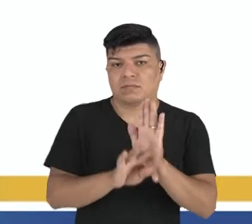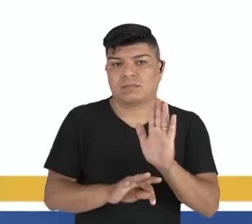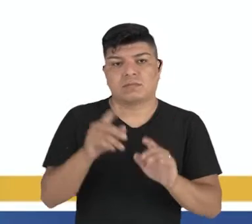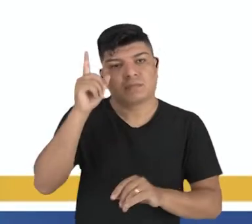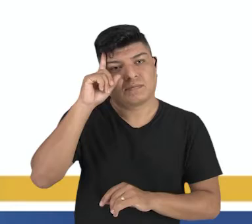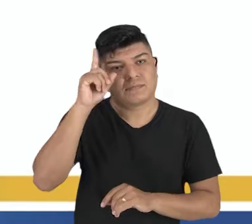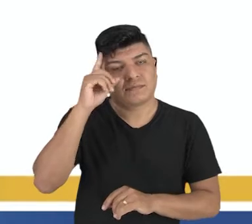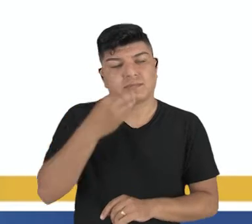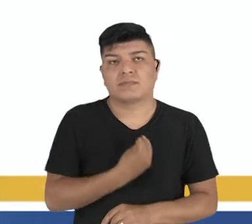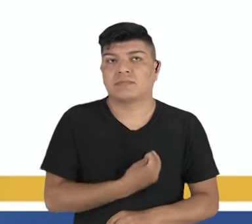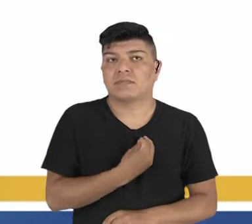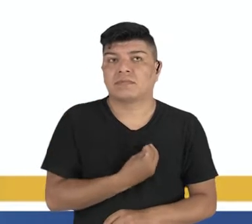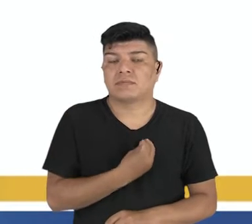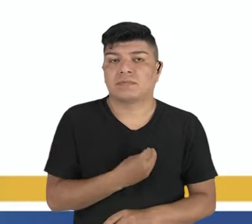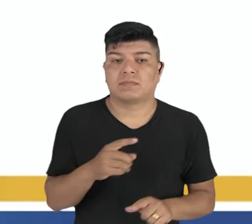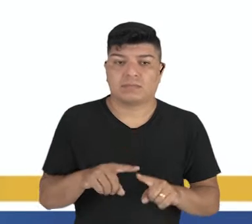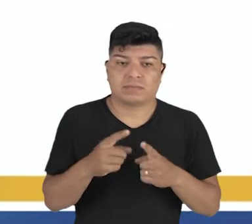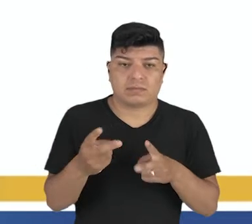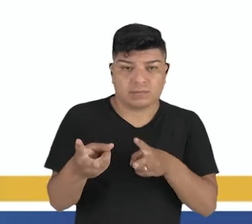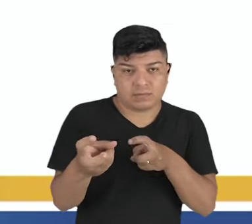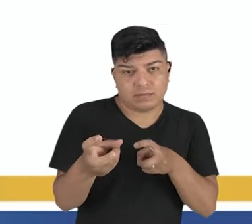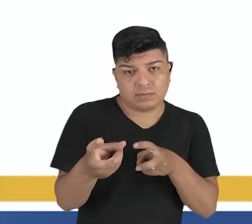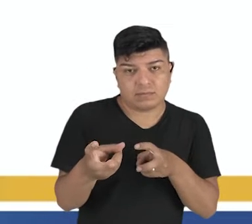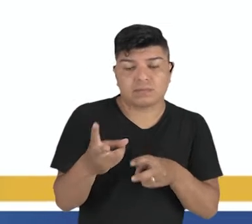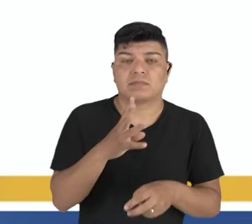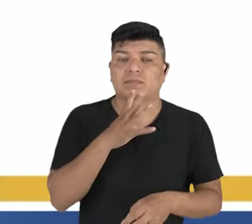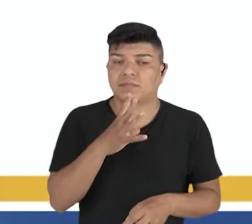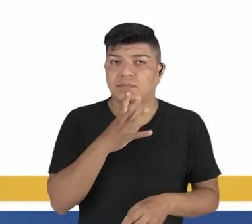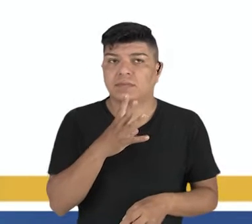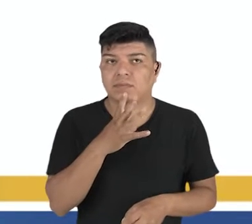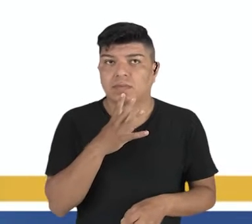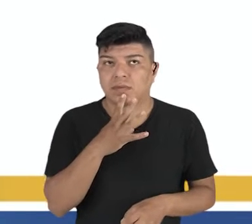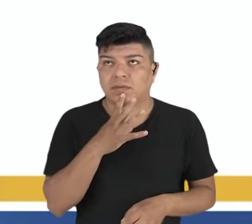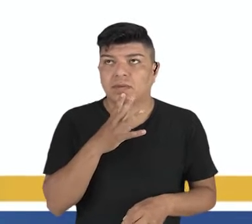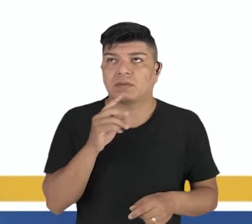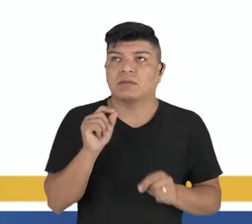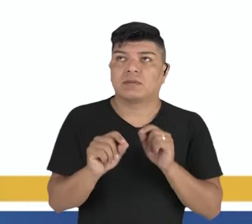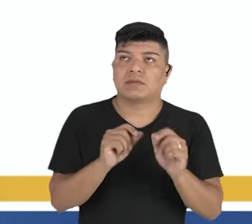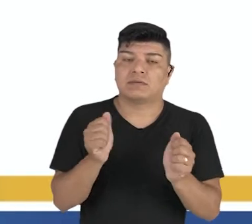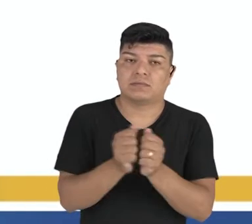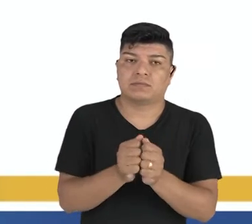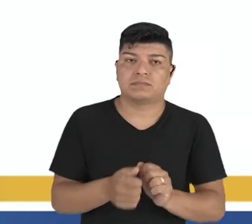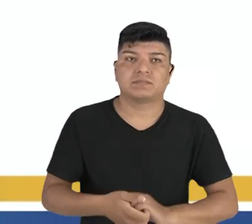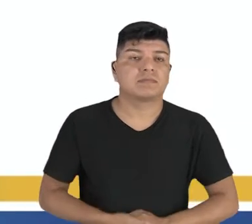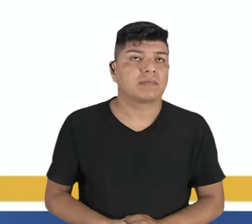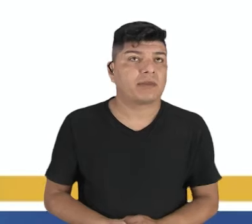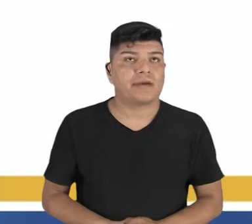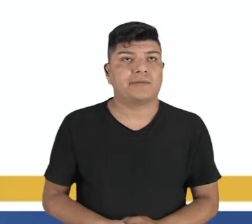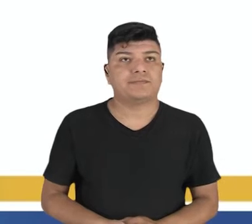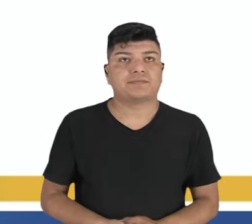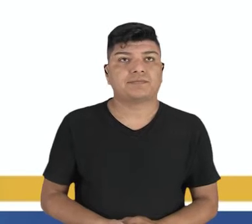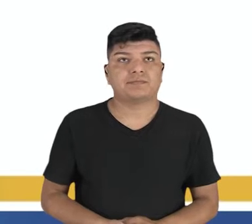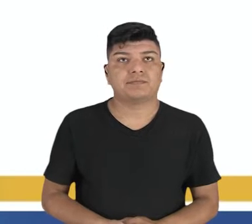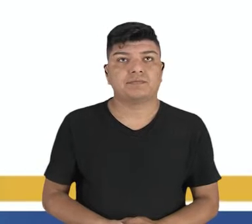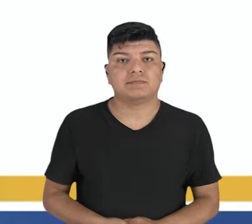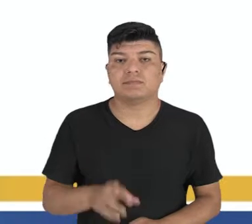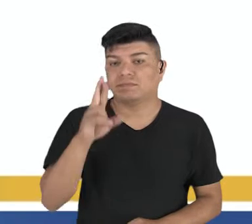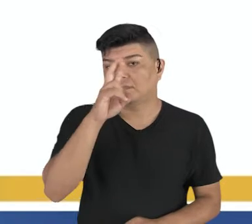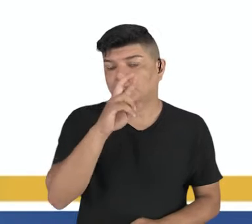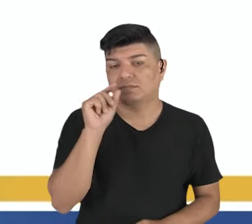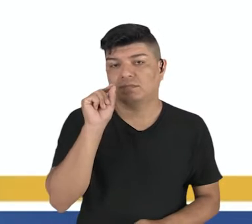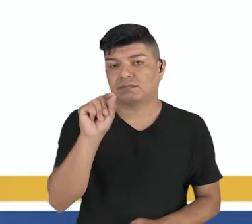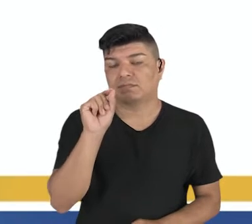nosso cotidiano. Mas para identificá-lo, é preciso conhecer os elementos que fazem parte dele. E aí nós vamos verificar o